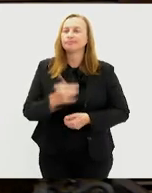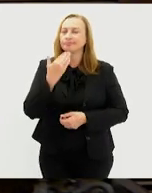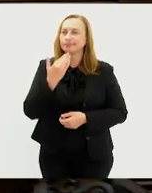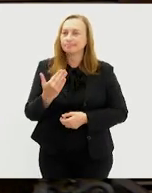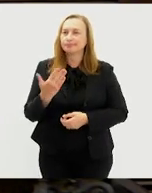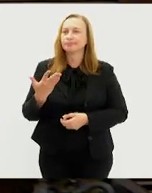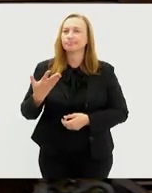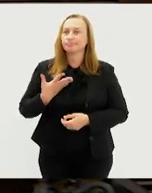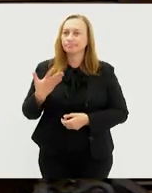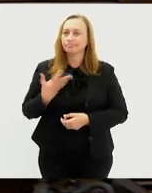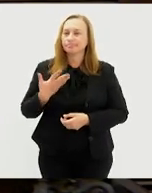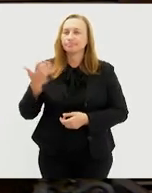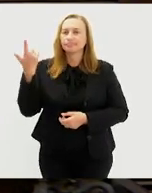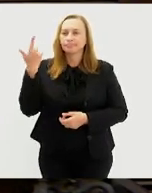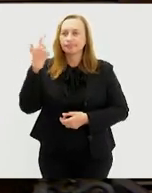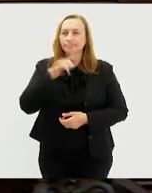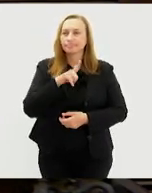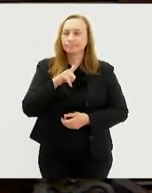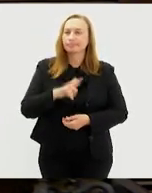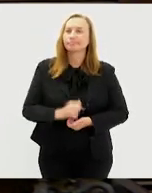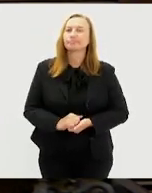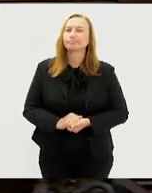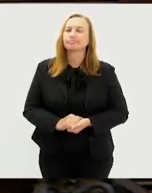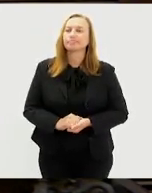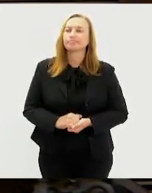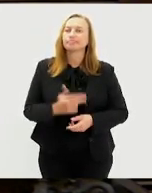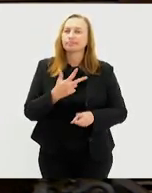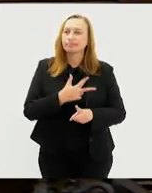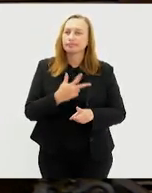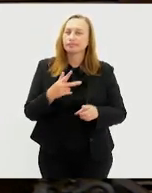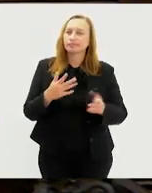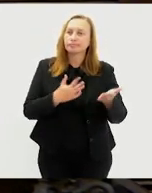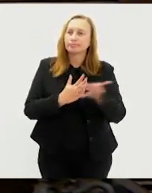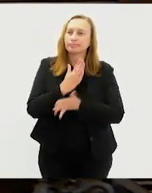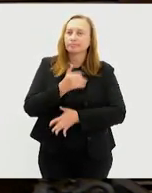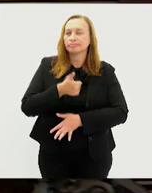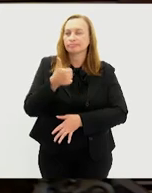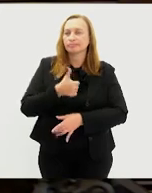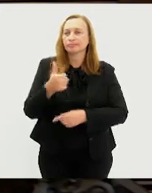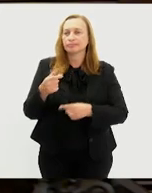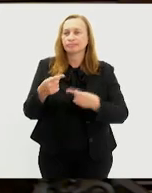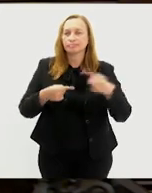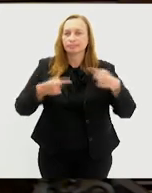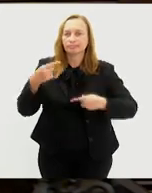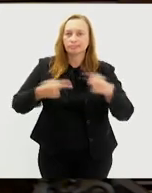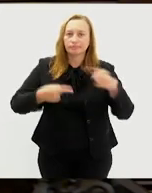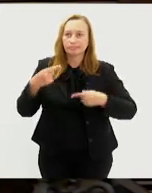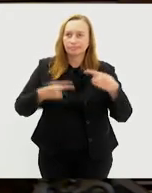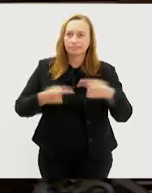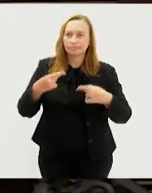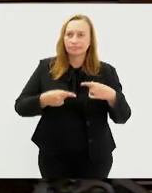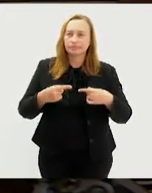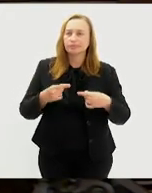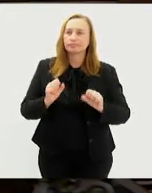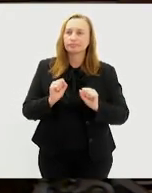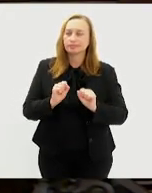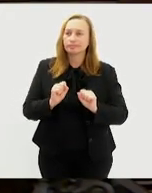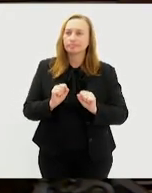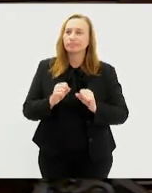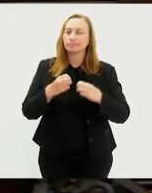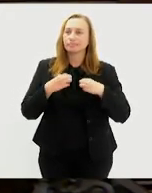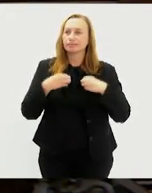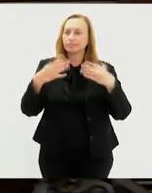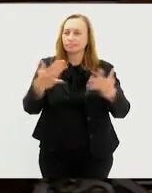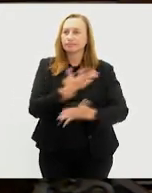pares que a gente consiga aprovar esse projeto em primeira discussão e que a gente faça audiências públicas